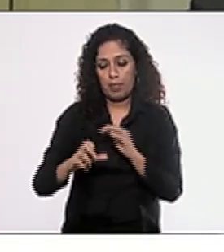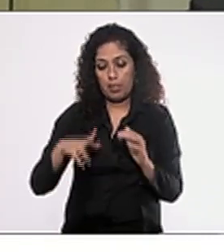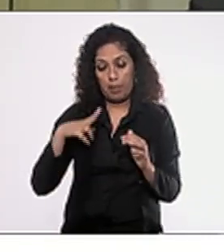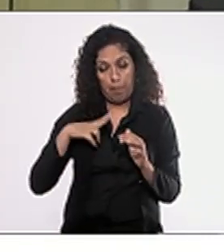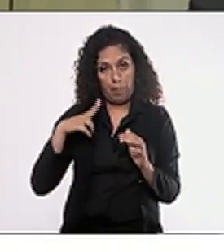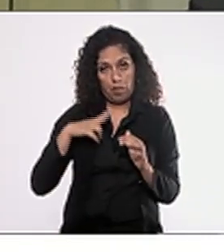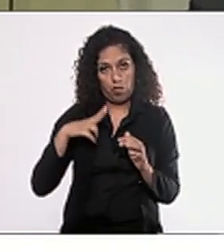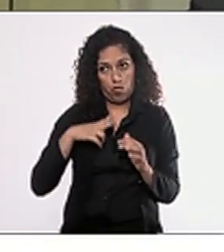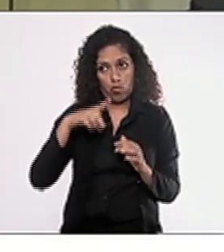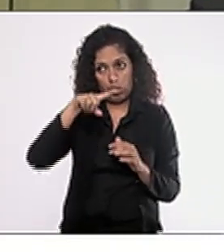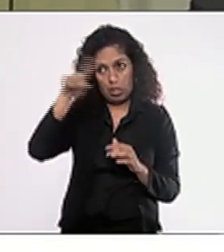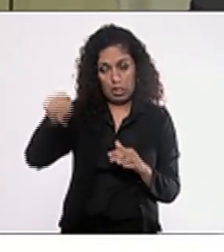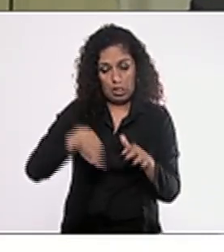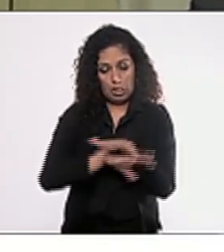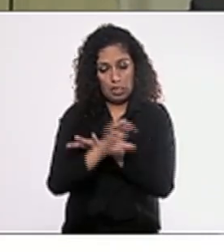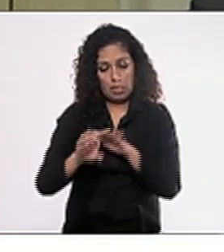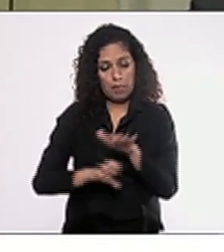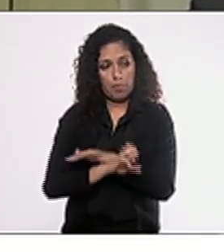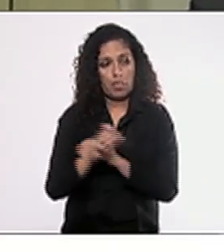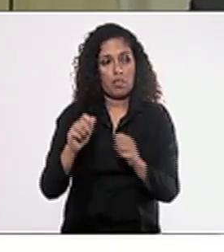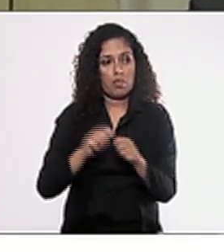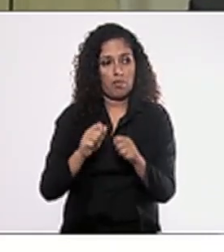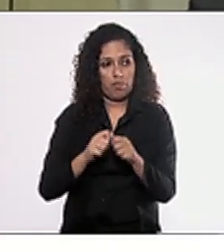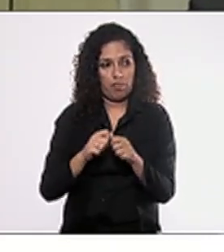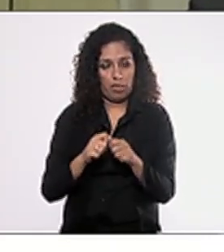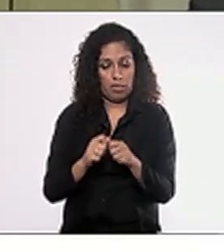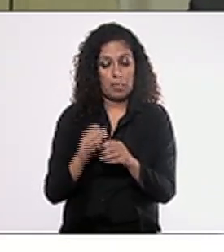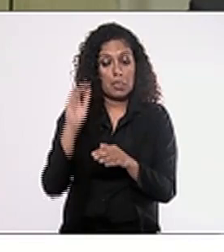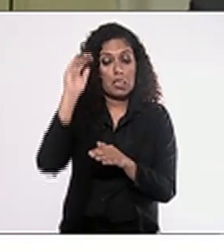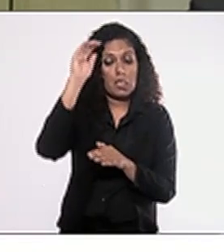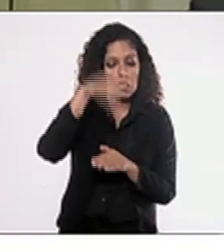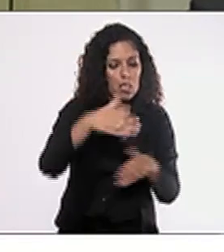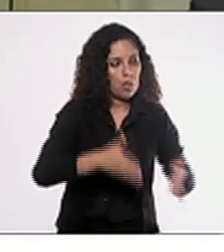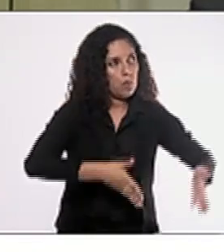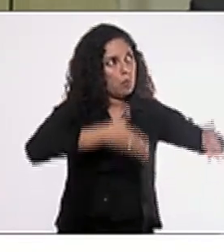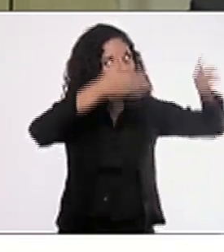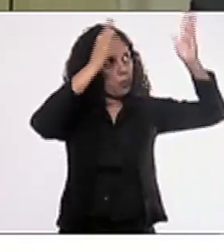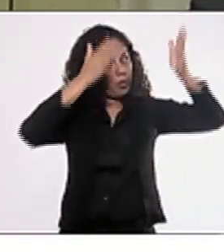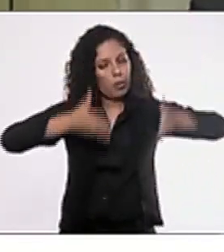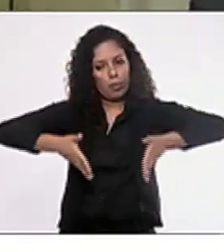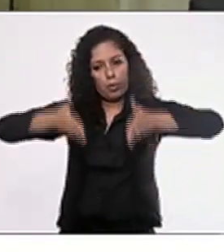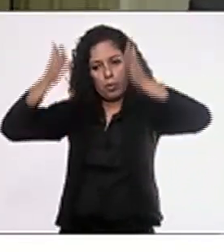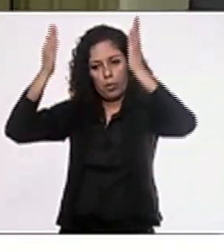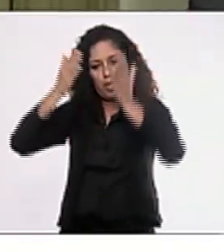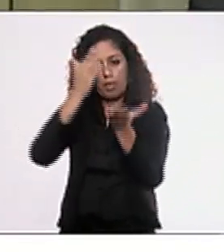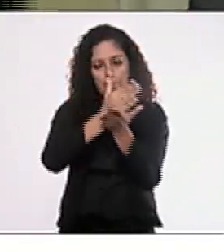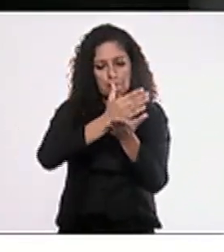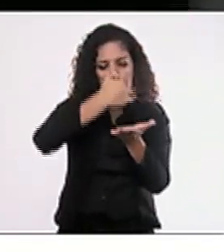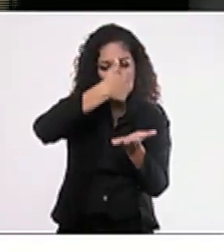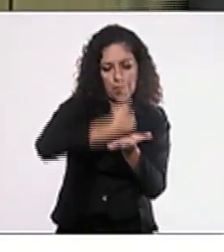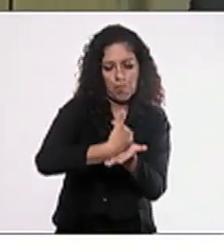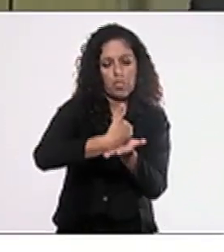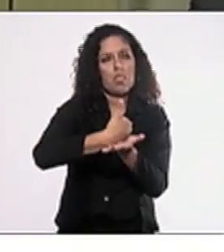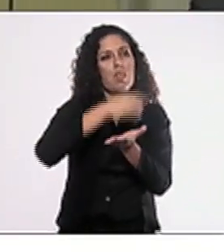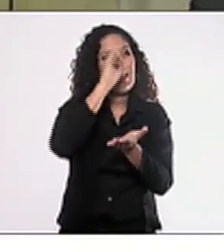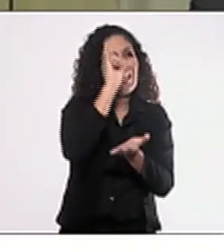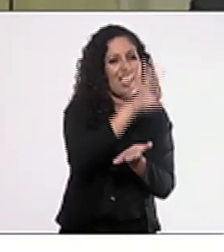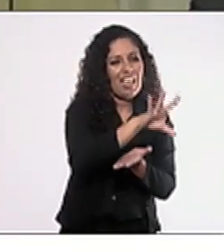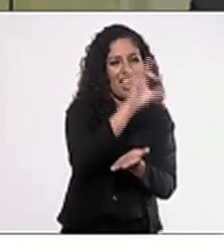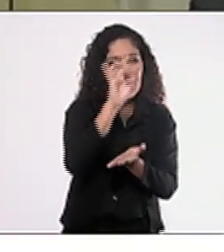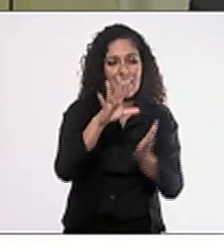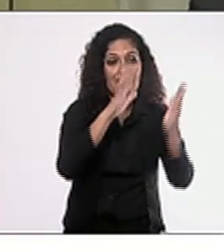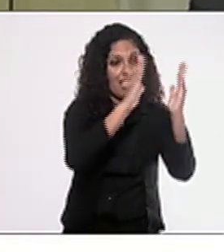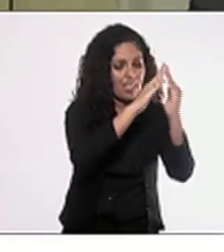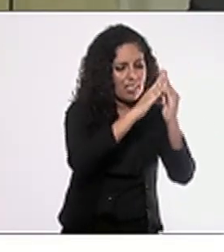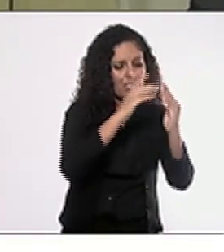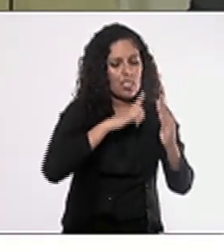para que essas empresas façam, dentro do condomínio, a individualização do hidrômetro, ou seja, para que essas